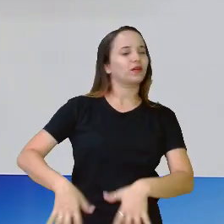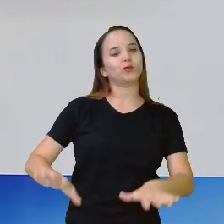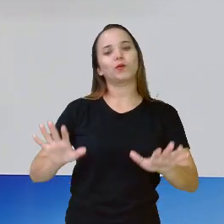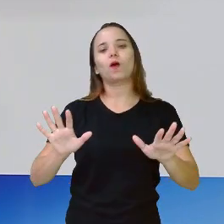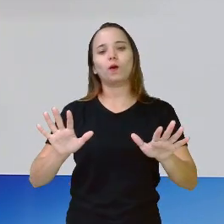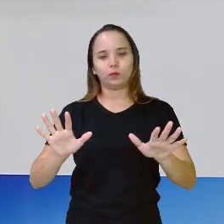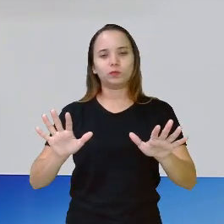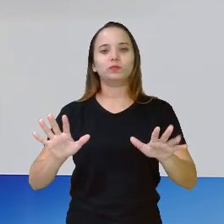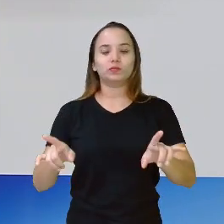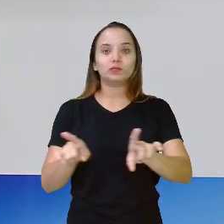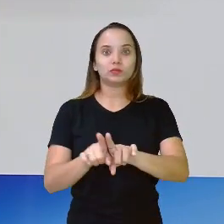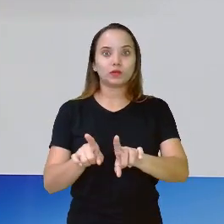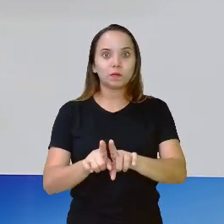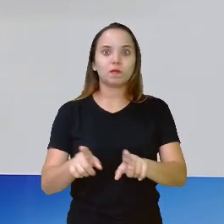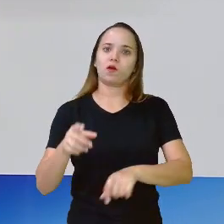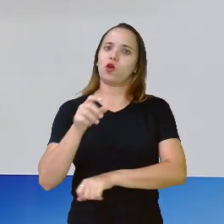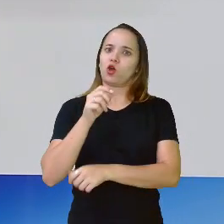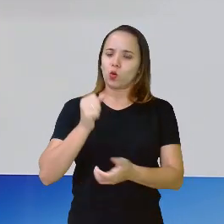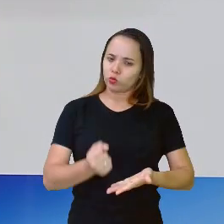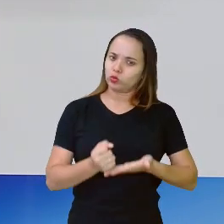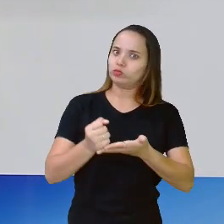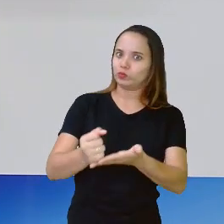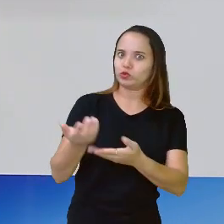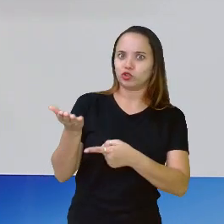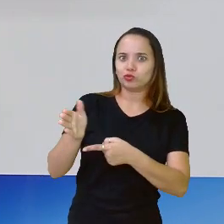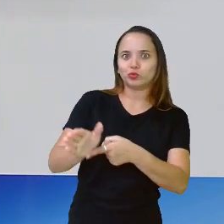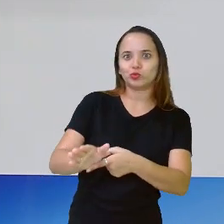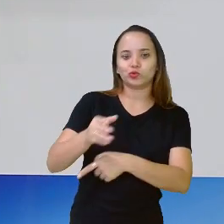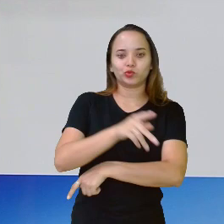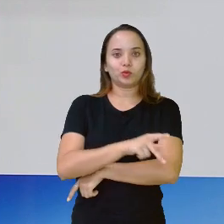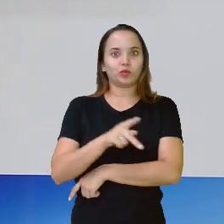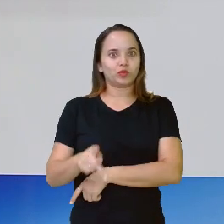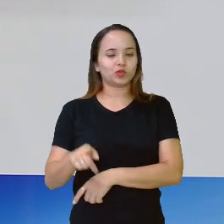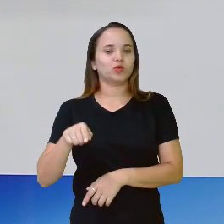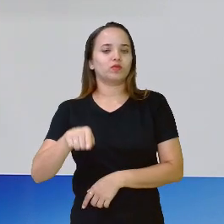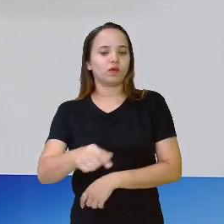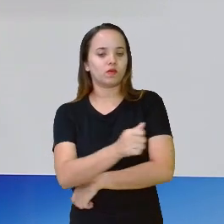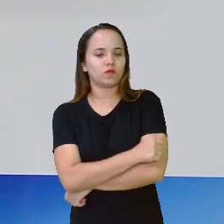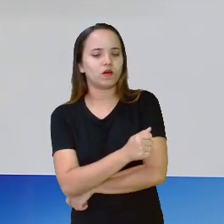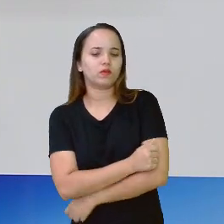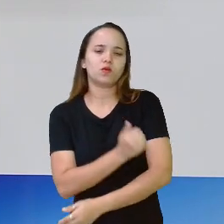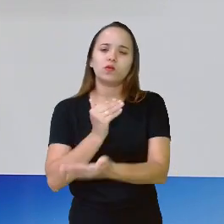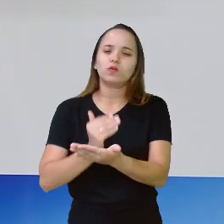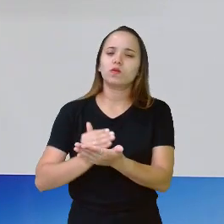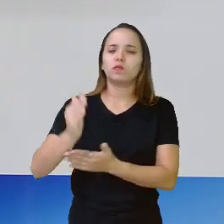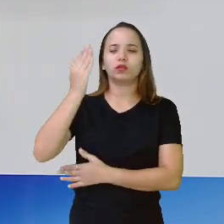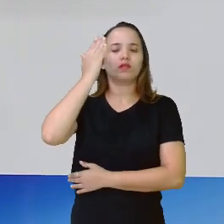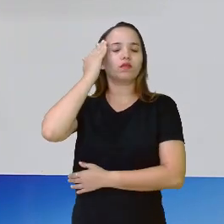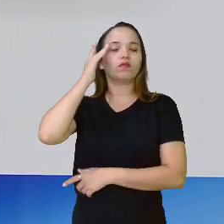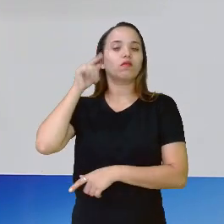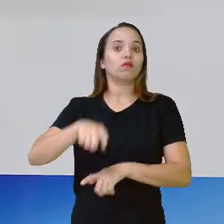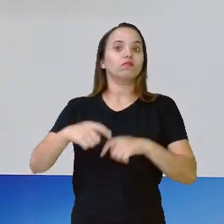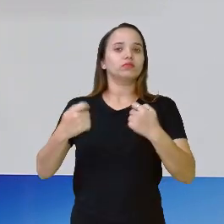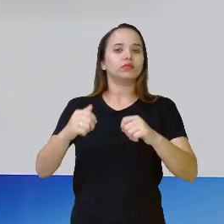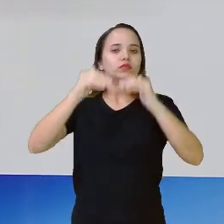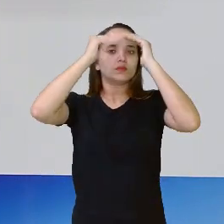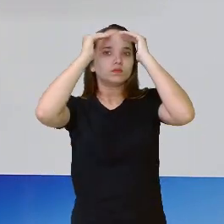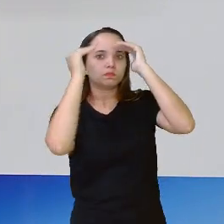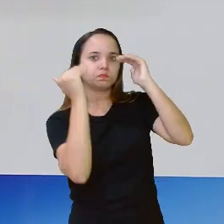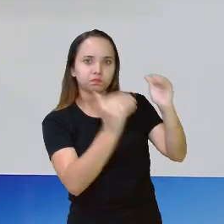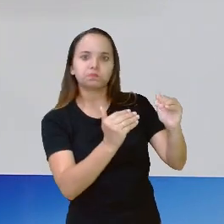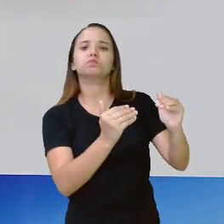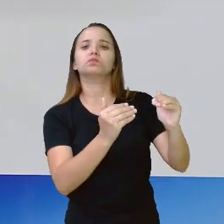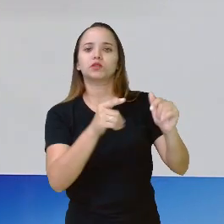espontânea o professor mediando. Então, ele vai entender que ele precisa respeitar, ele precisa perceber o colega,